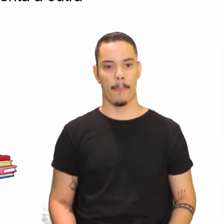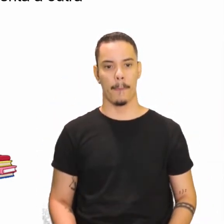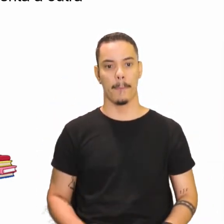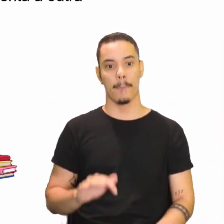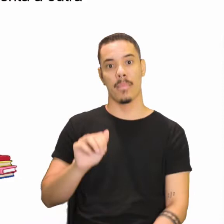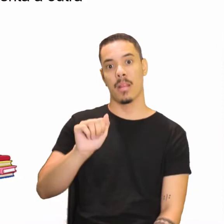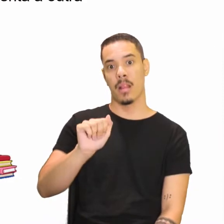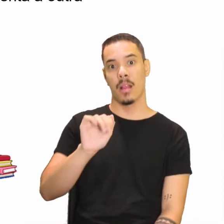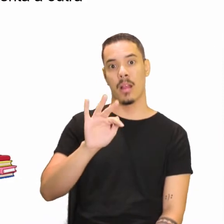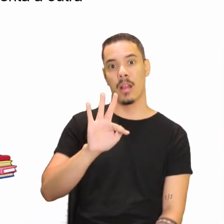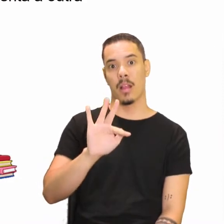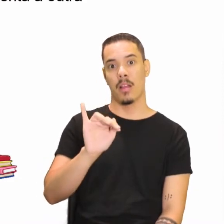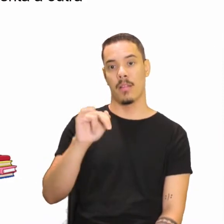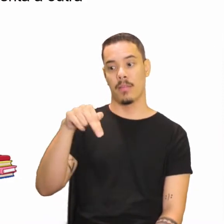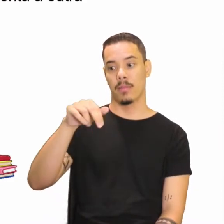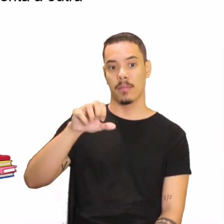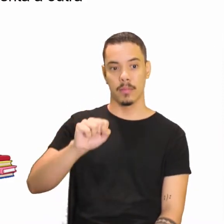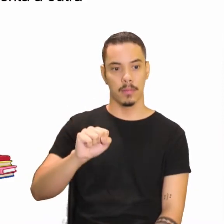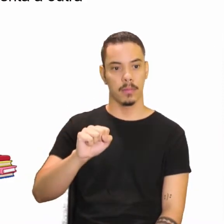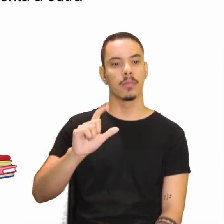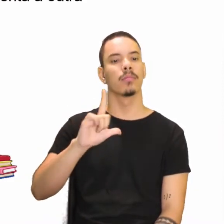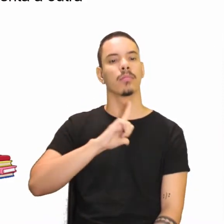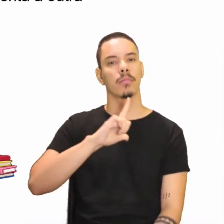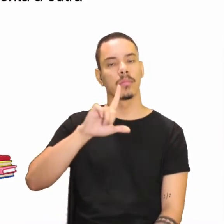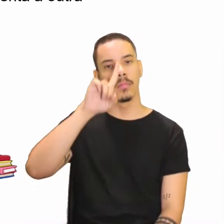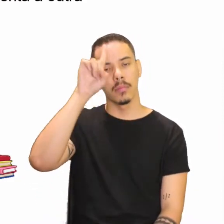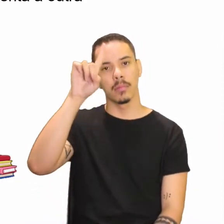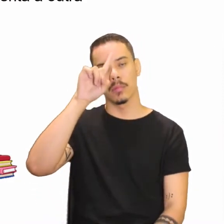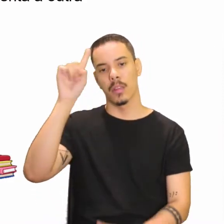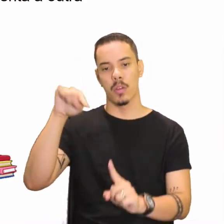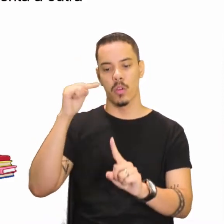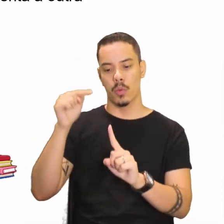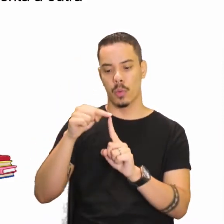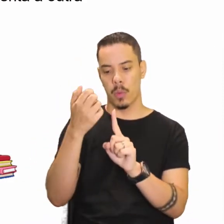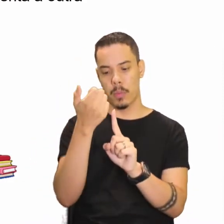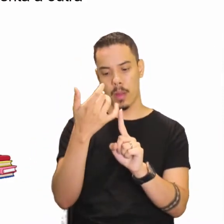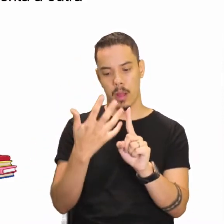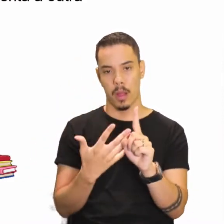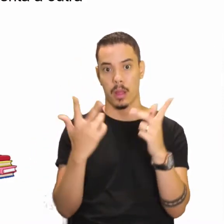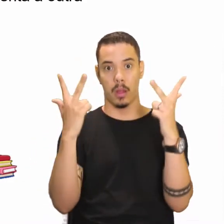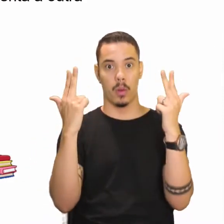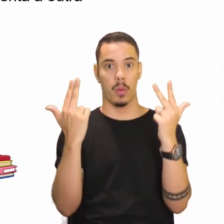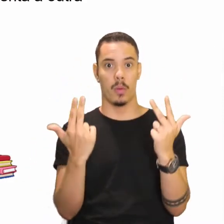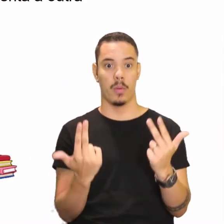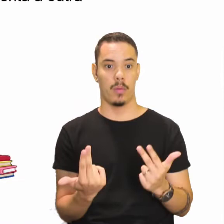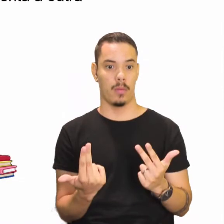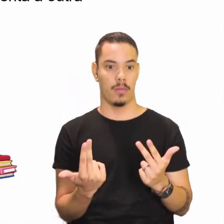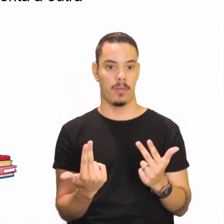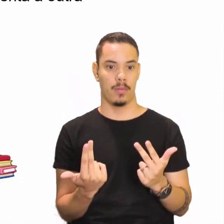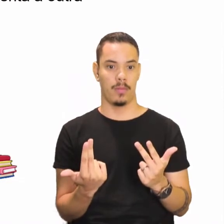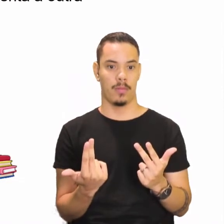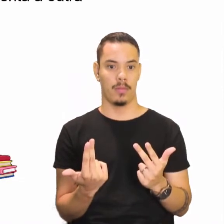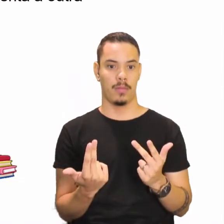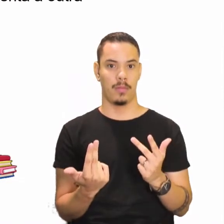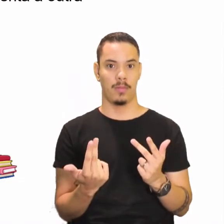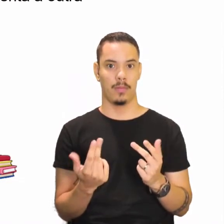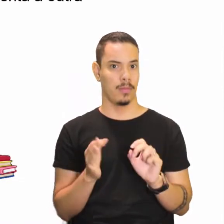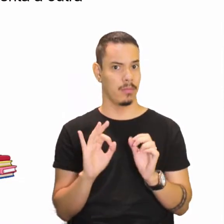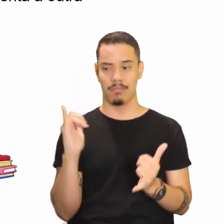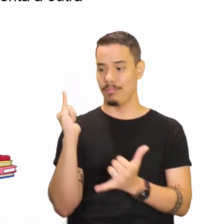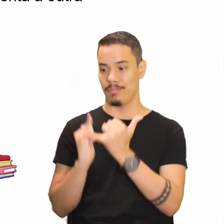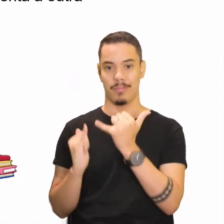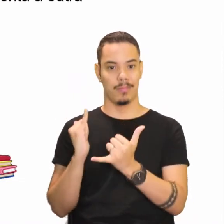Afins, né? Tiveram ideias afins, ideias iguais, né? Ideias